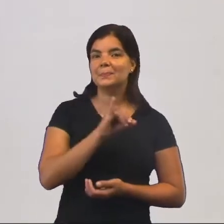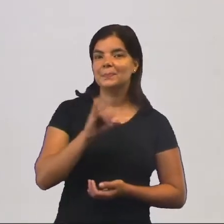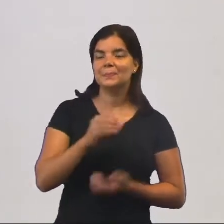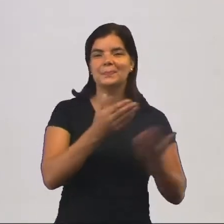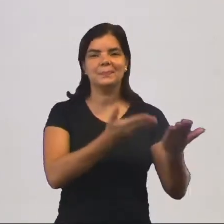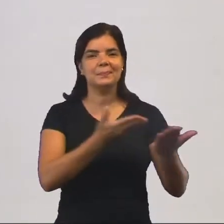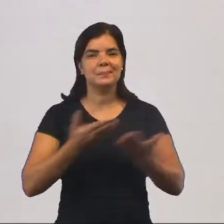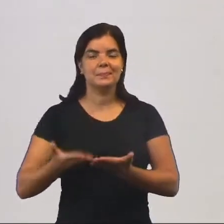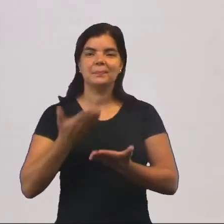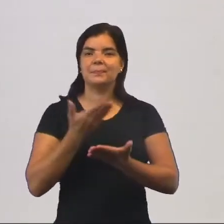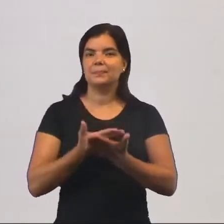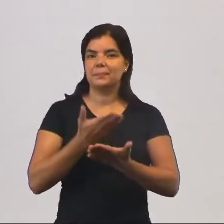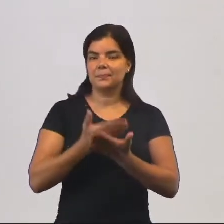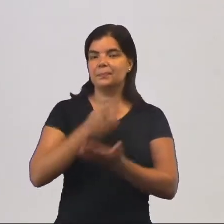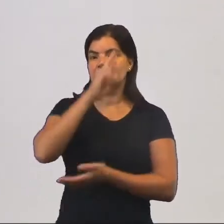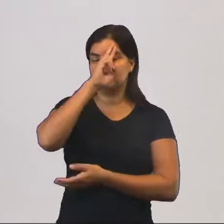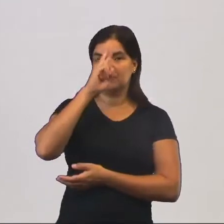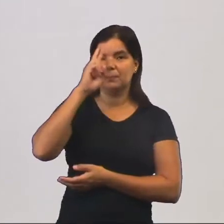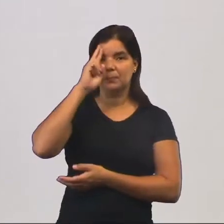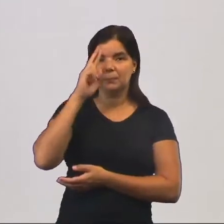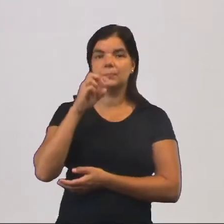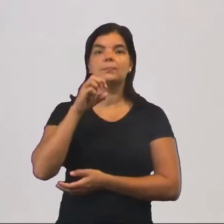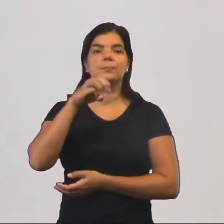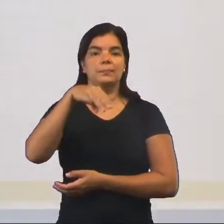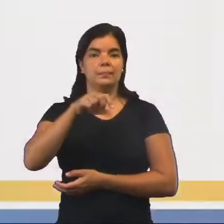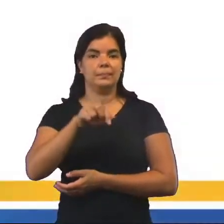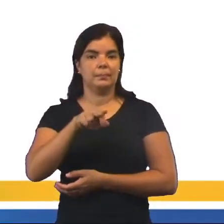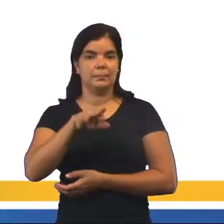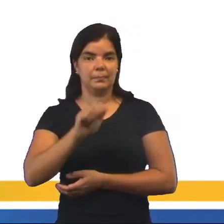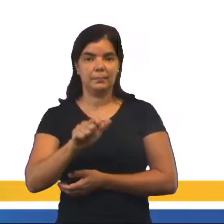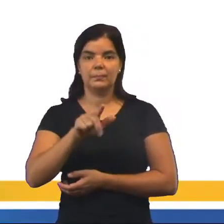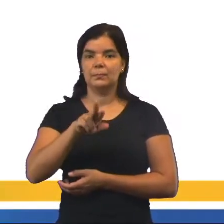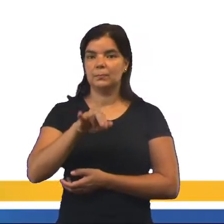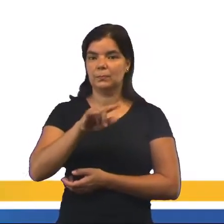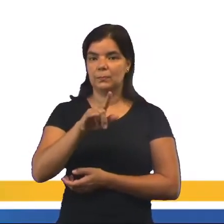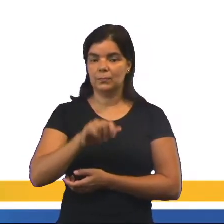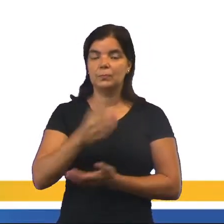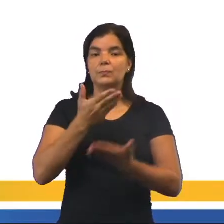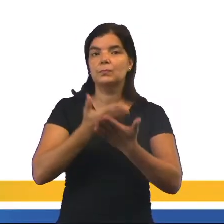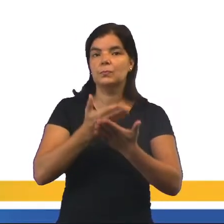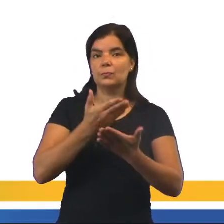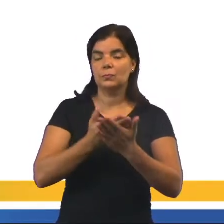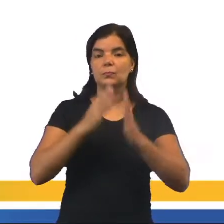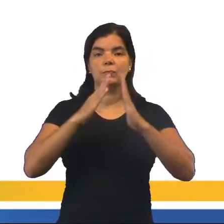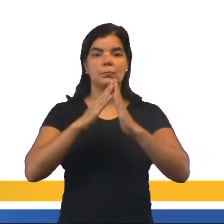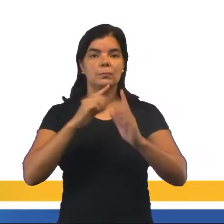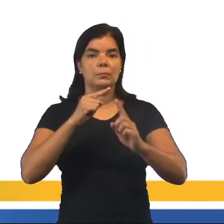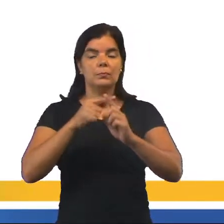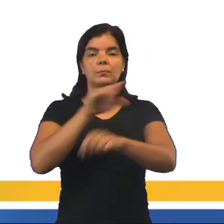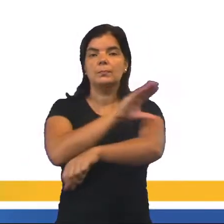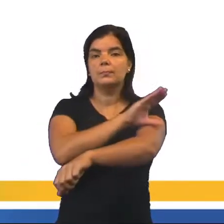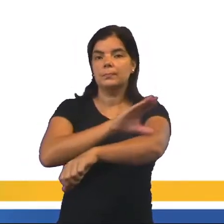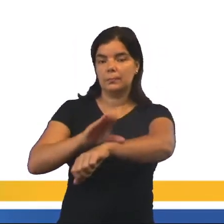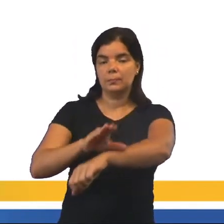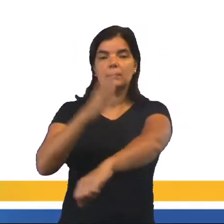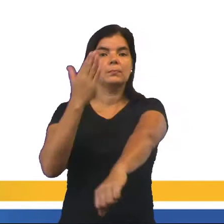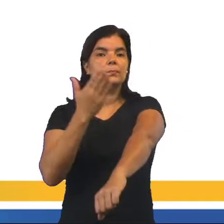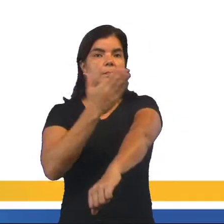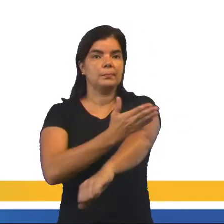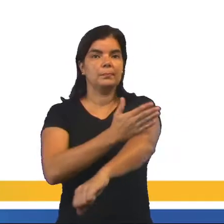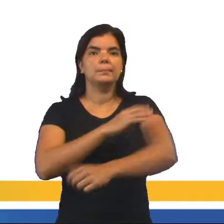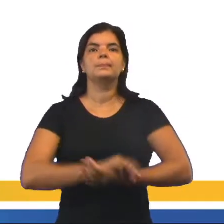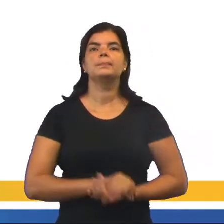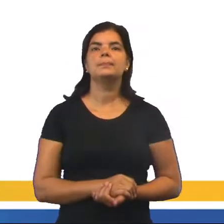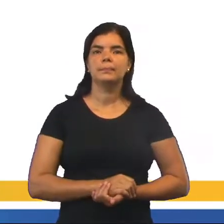Olá, bem-vindos para mais uma aula de História. Meu nome é Maria Luísa e hoje nós vamos estudar sobre a Igreja e a cultura medieval.